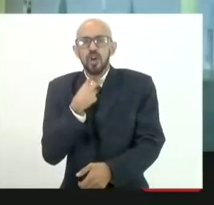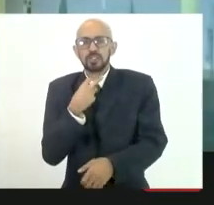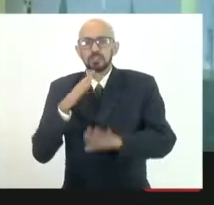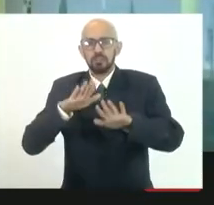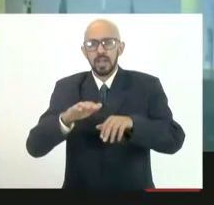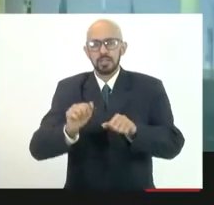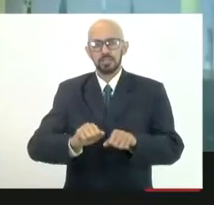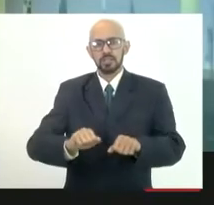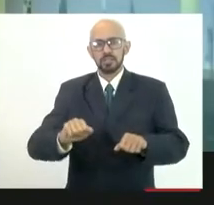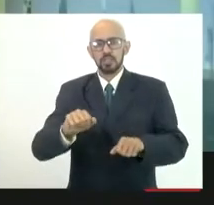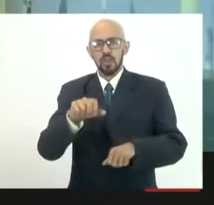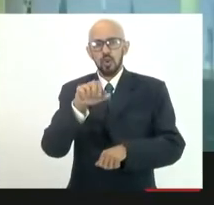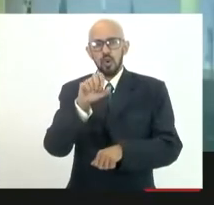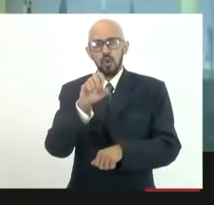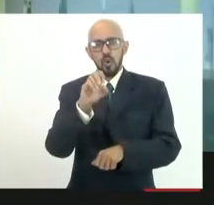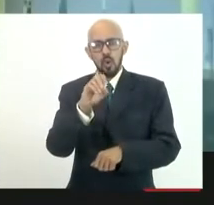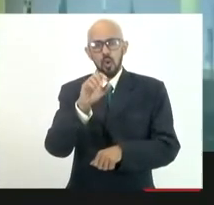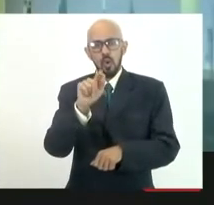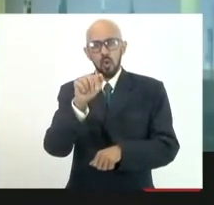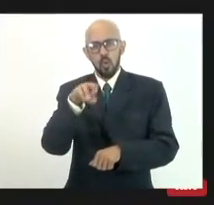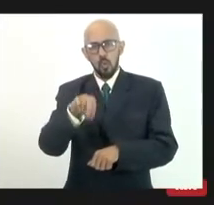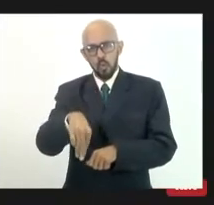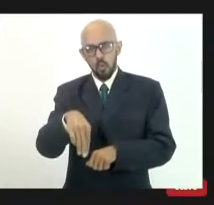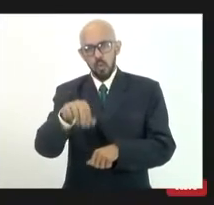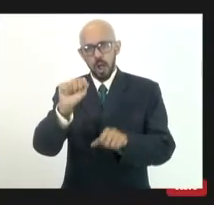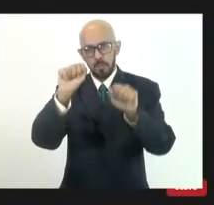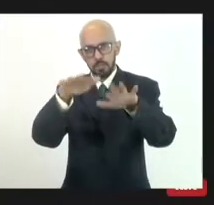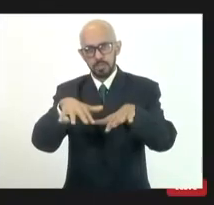Ogum abençoe e proteja a todas e todos.